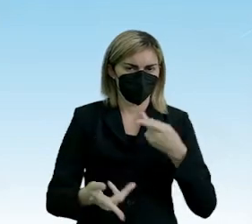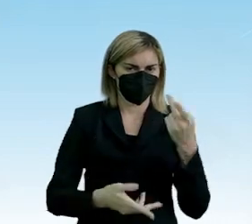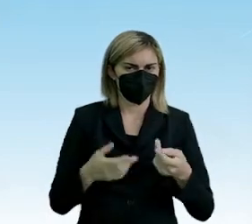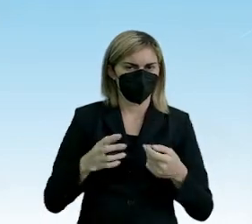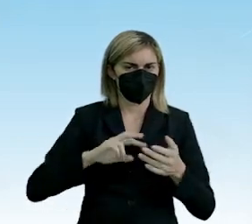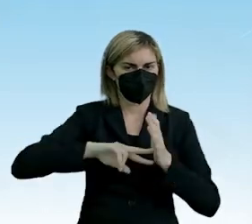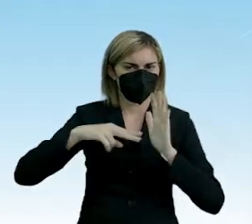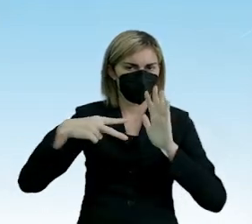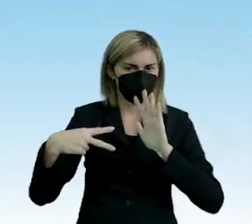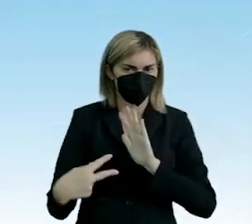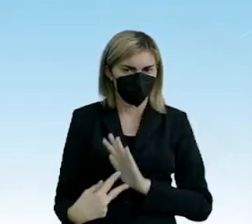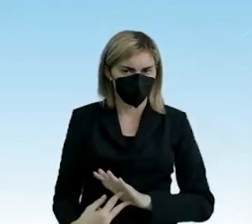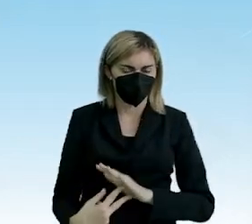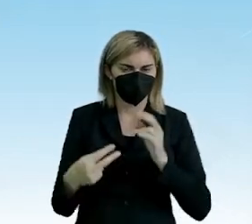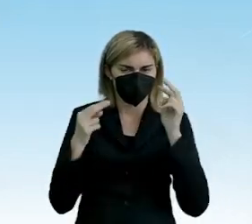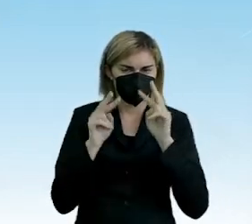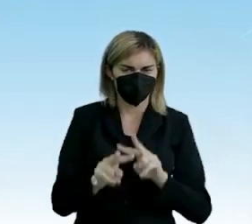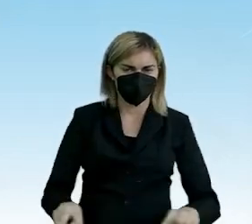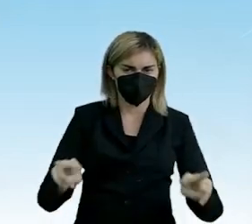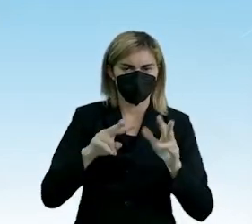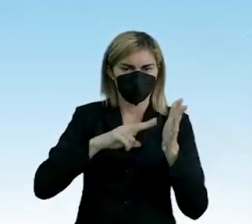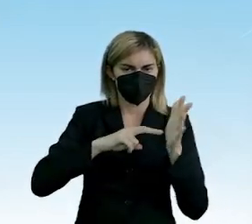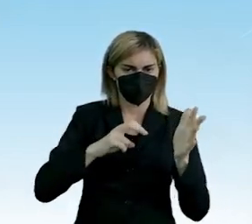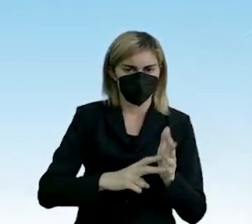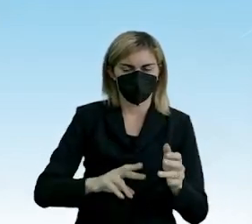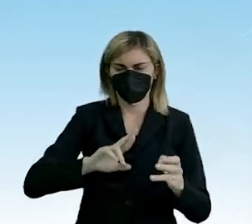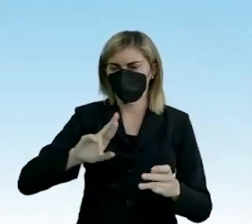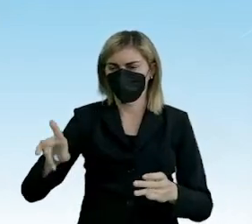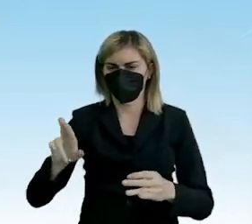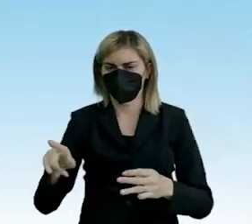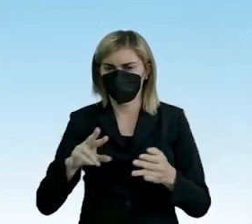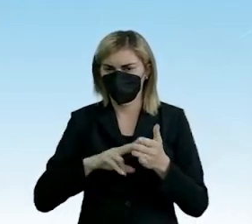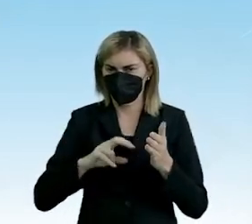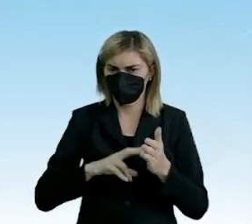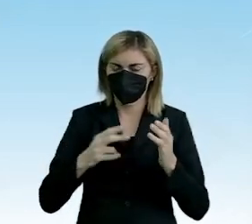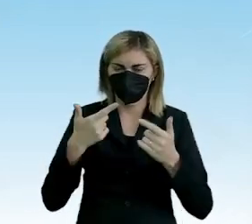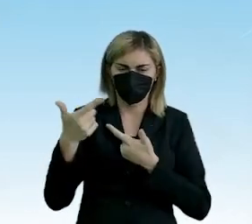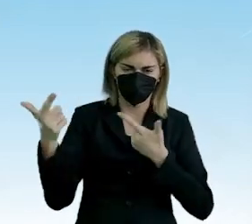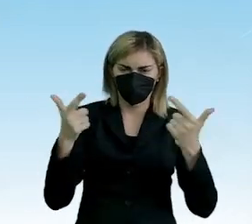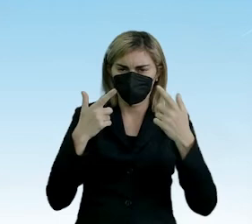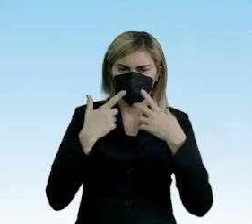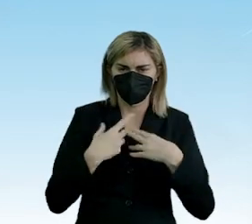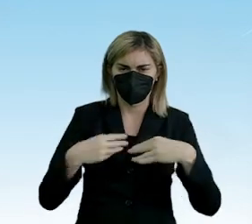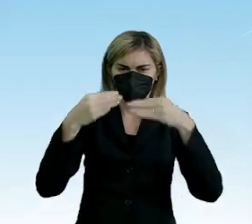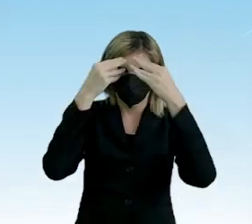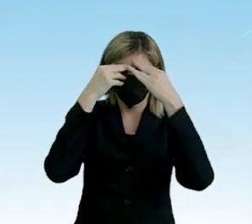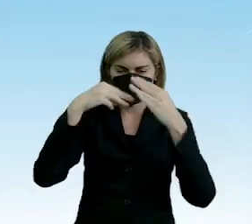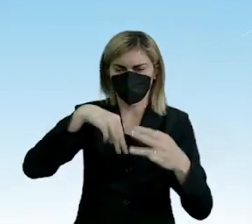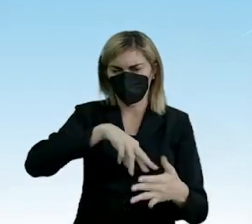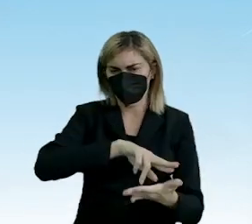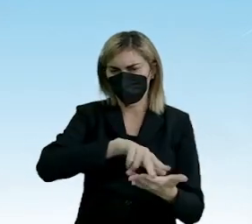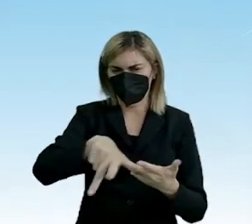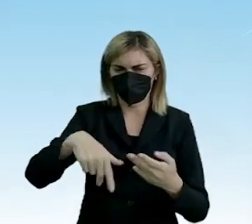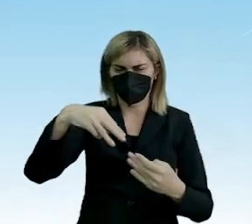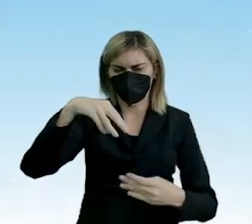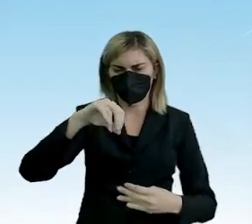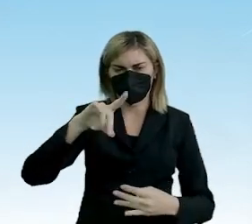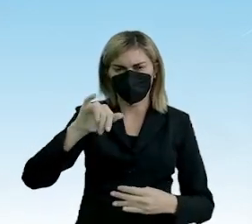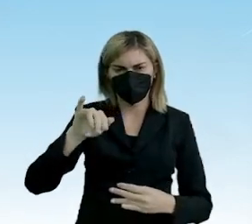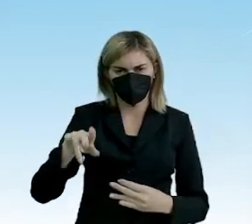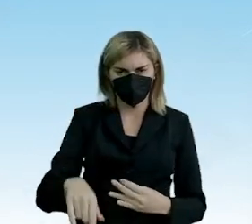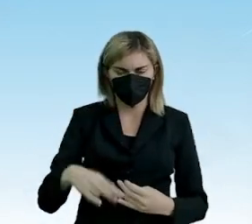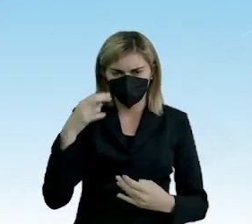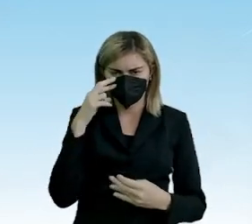de sentido. Vimos a questão do verbal, do não verbal e outras linguagens, a multimodalidade. E